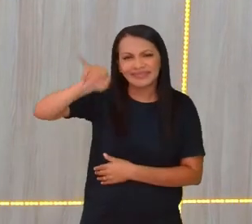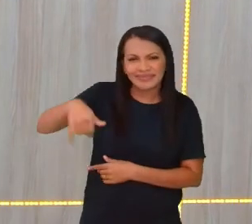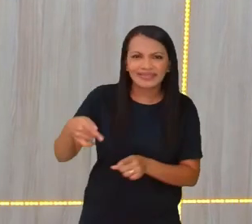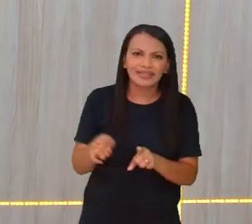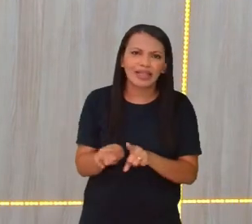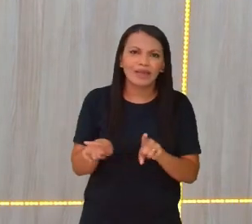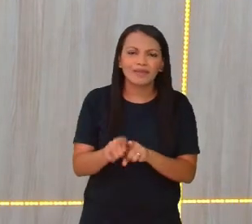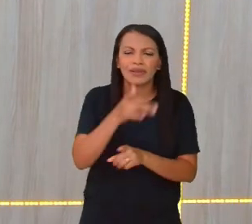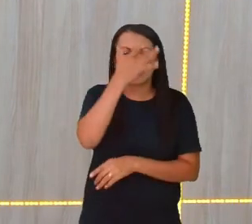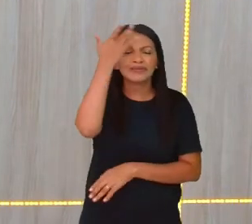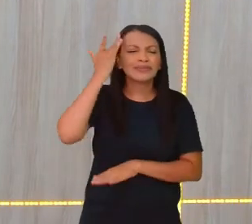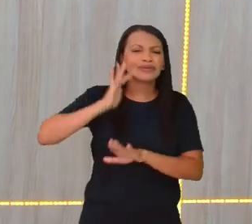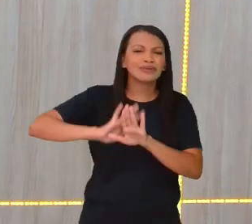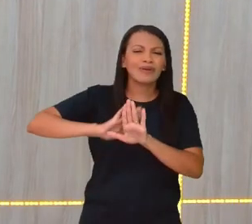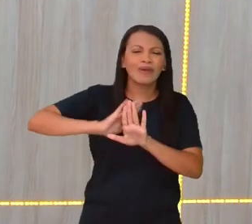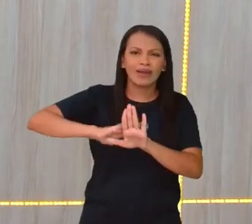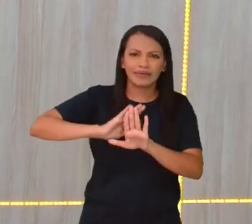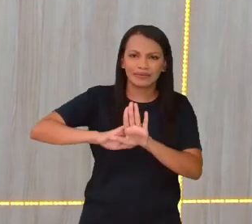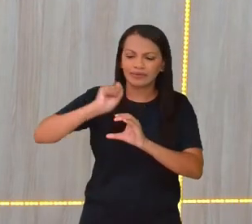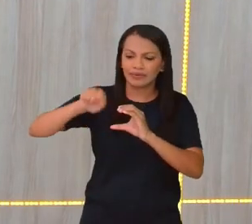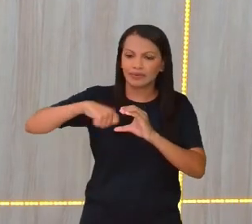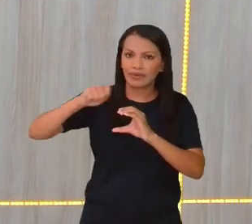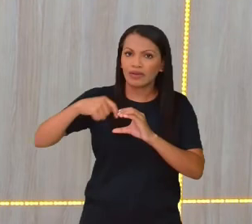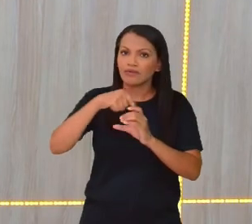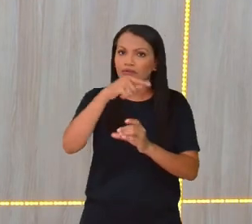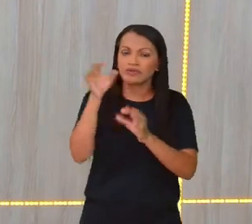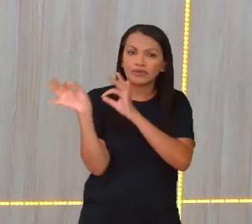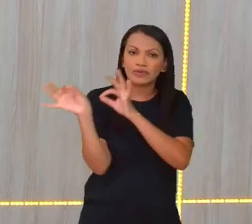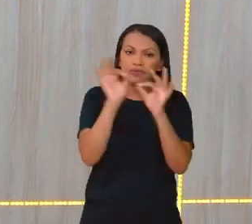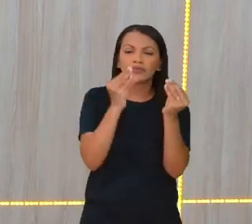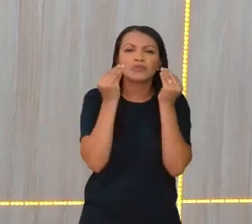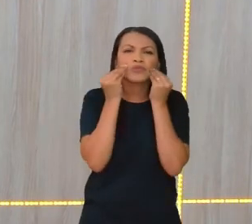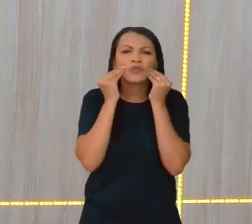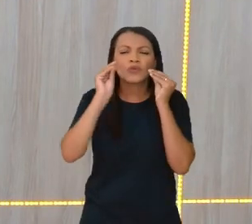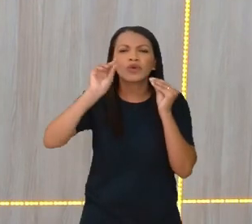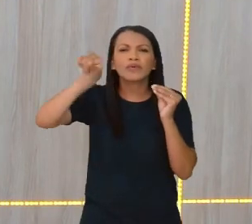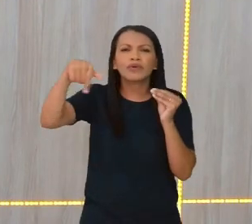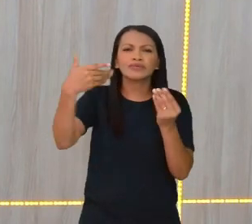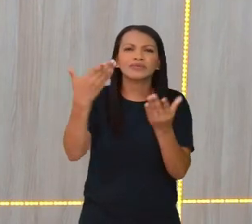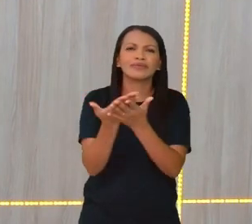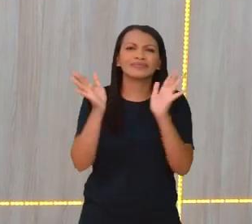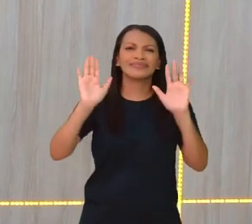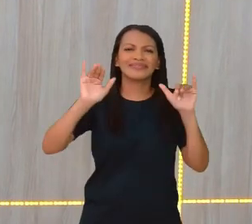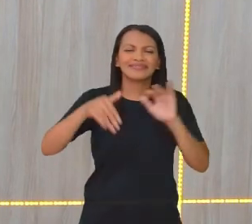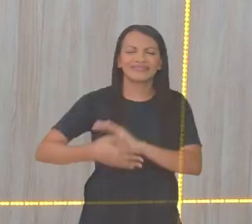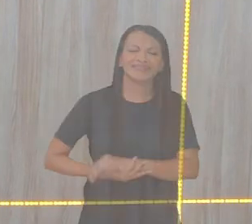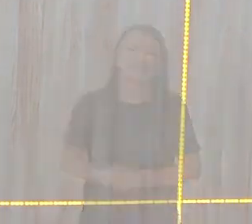Cleitinho e Isa que estão ali e a você que está aí nos assistindo. Um cheiro e até a próxima.